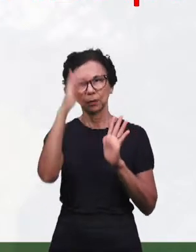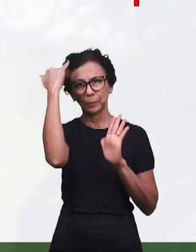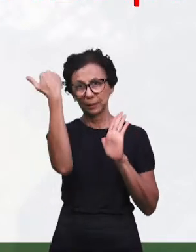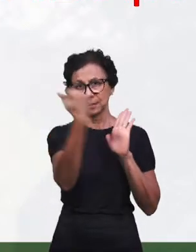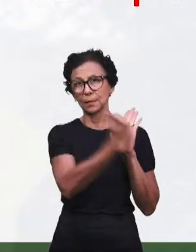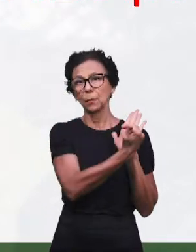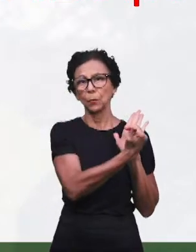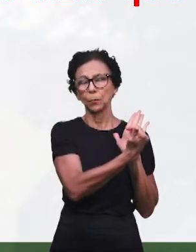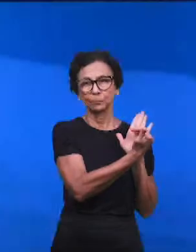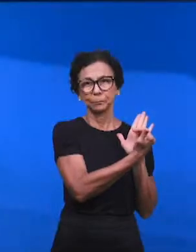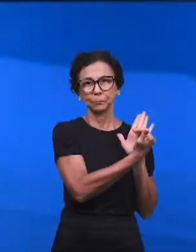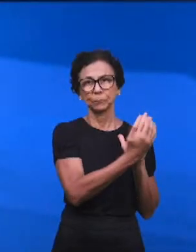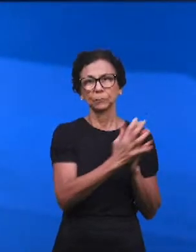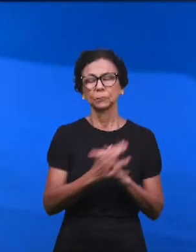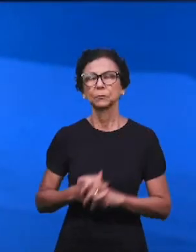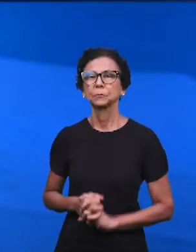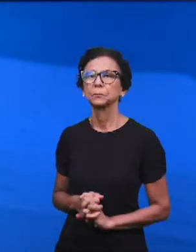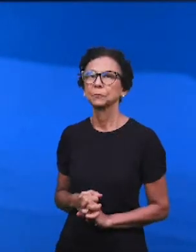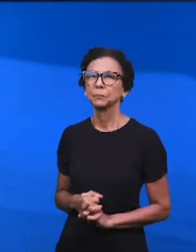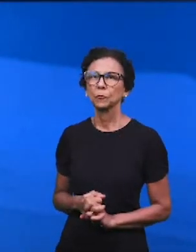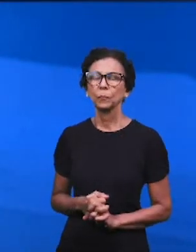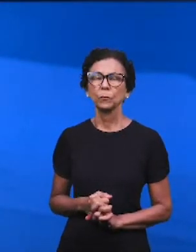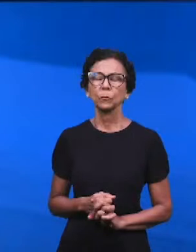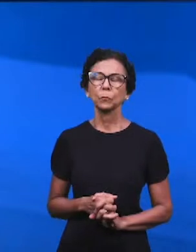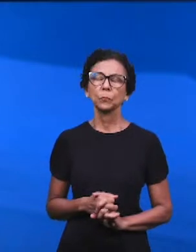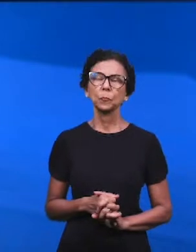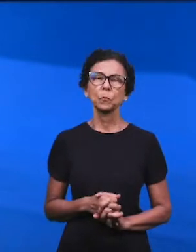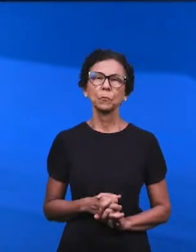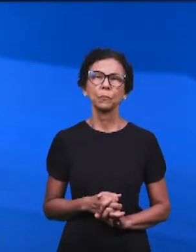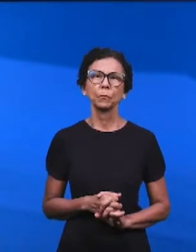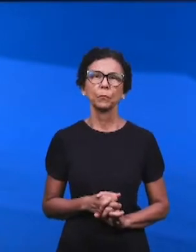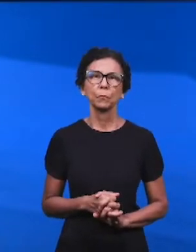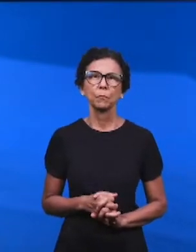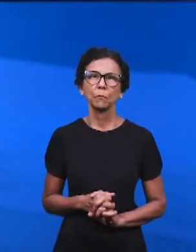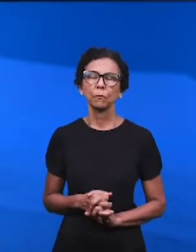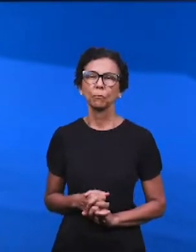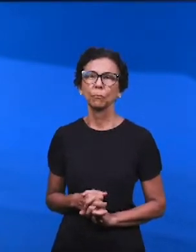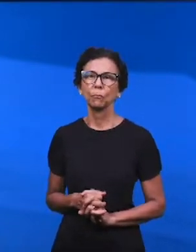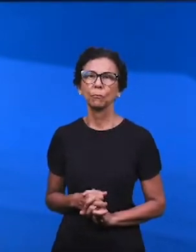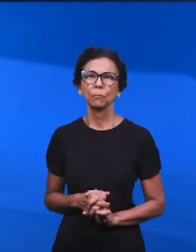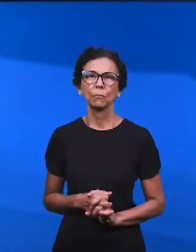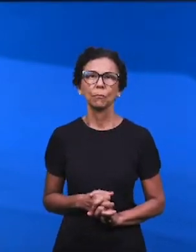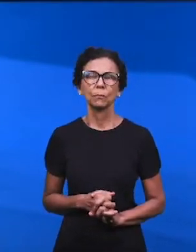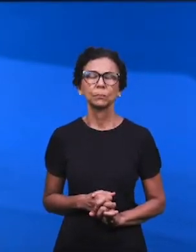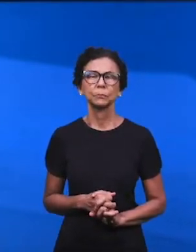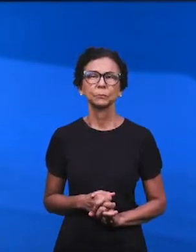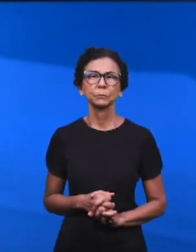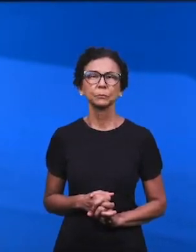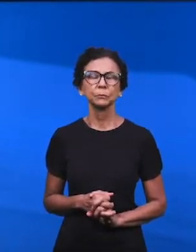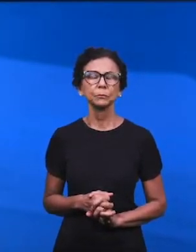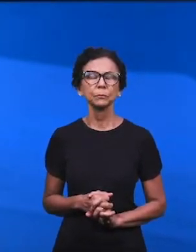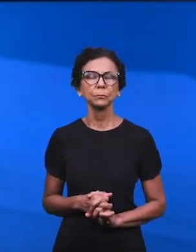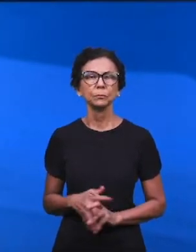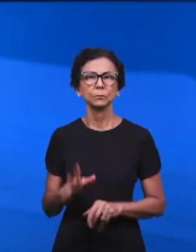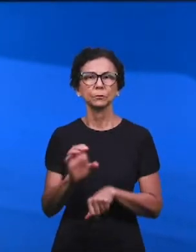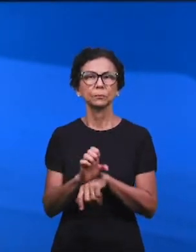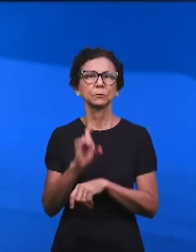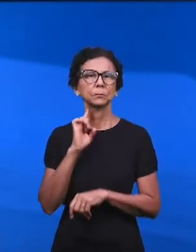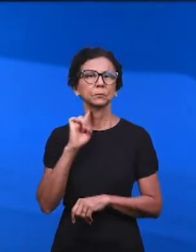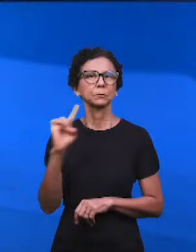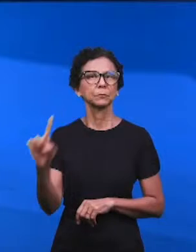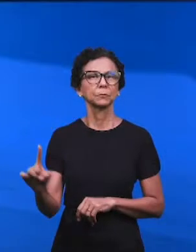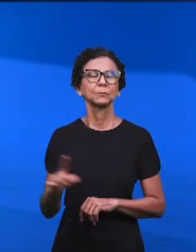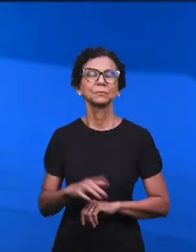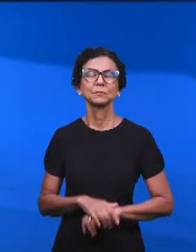de guarda. Então, quem vai nos dar a resposta a essa quarta pergunta vai ser lá do estado de Minas Gerais, a irmã Filomena